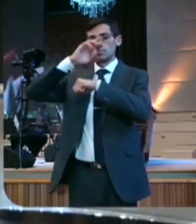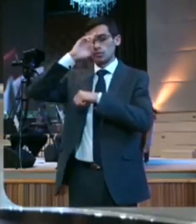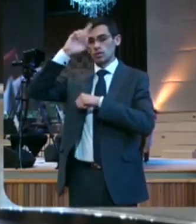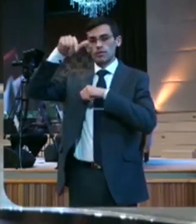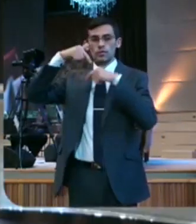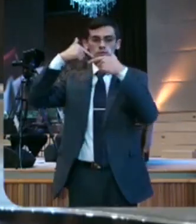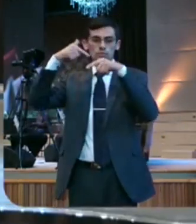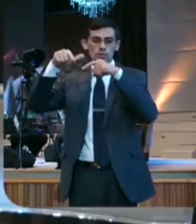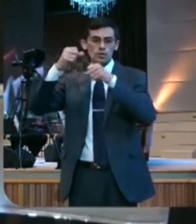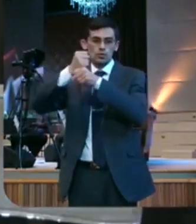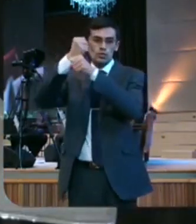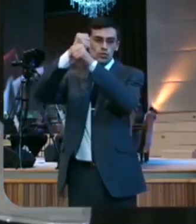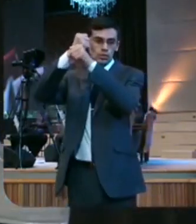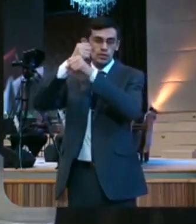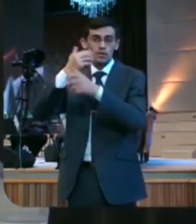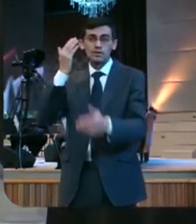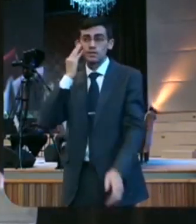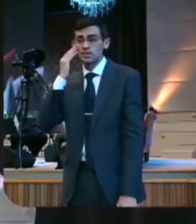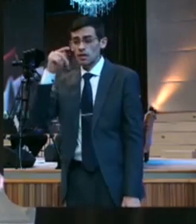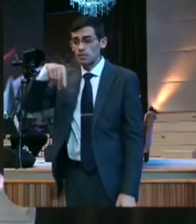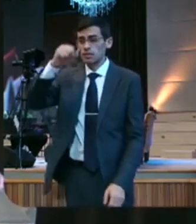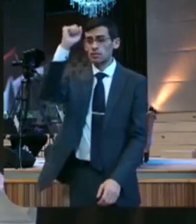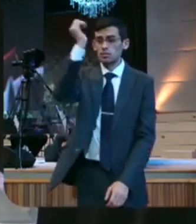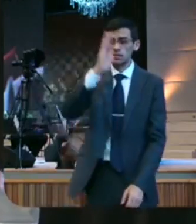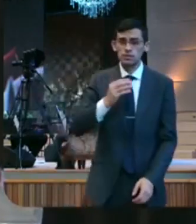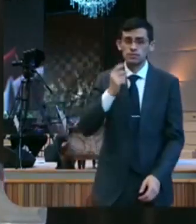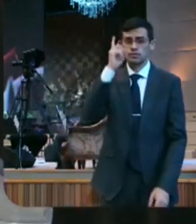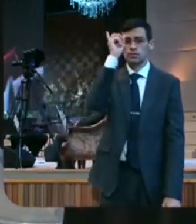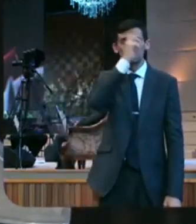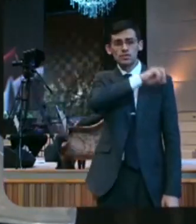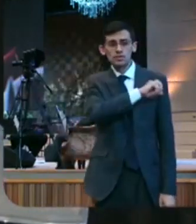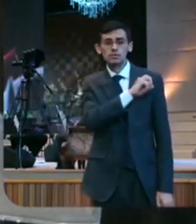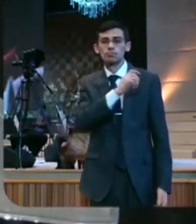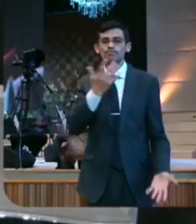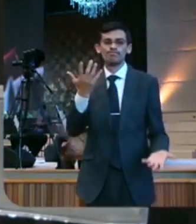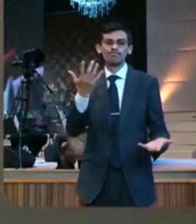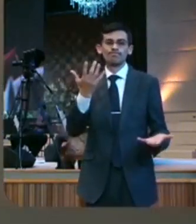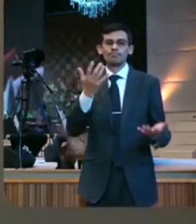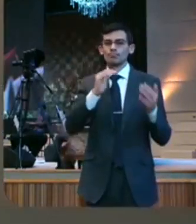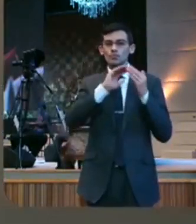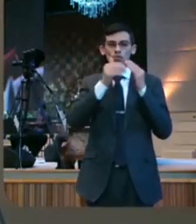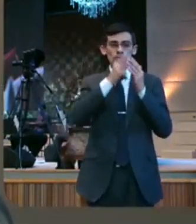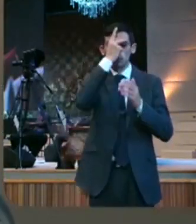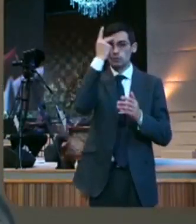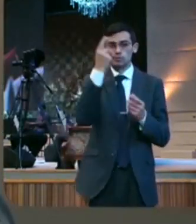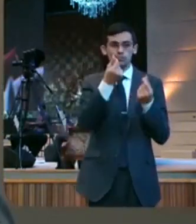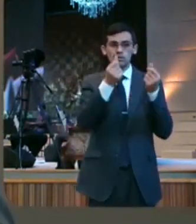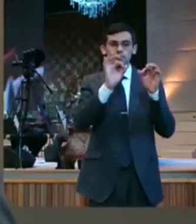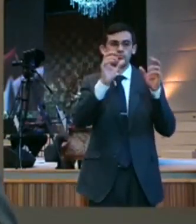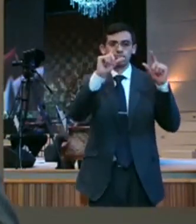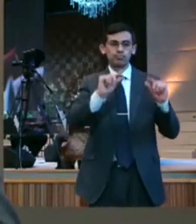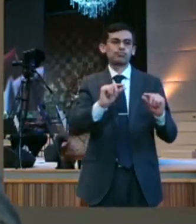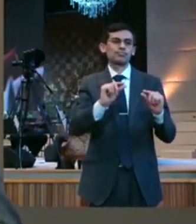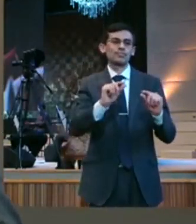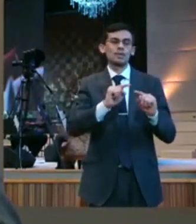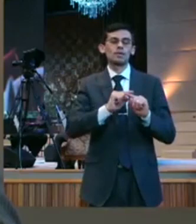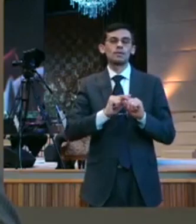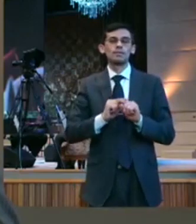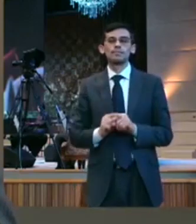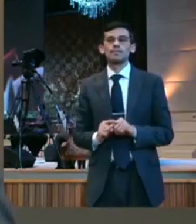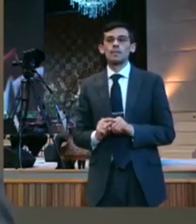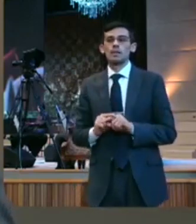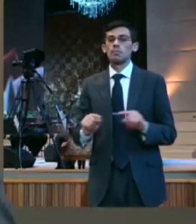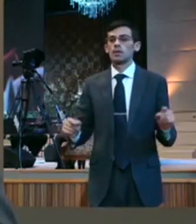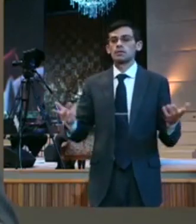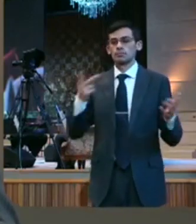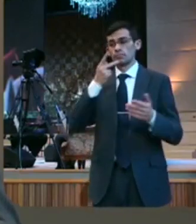olha, você sabe, a situação no nosso país está muito difícil, está muito difícil. E aí